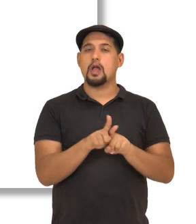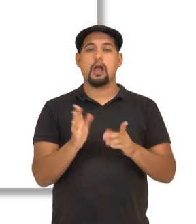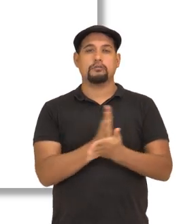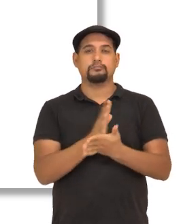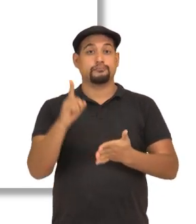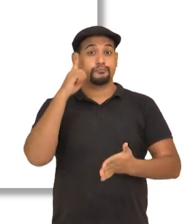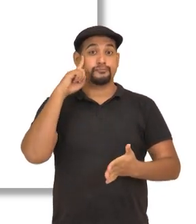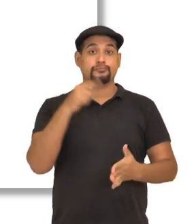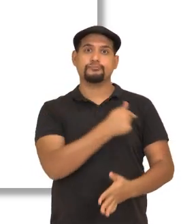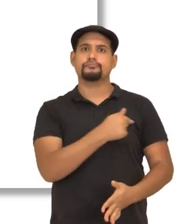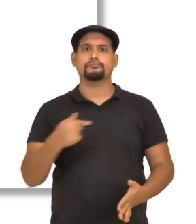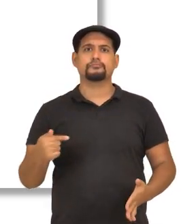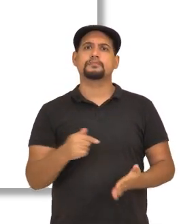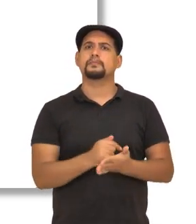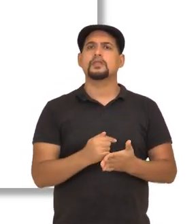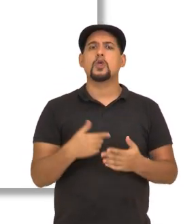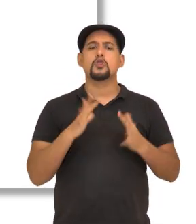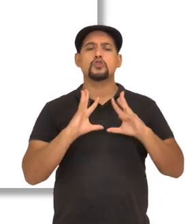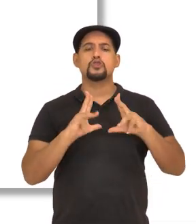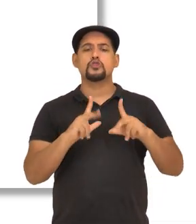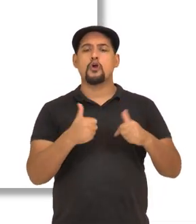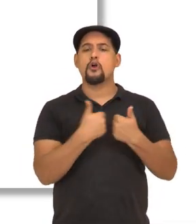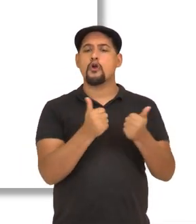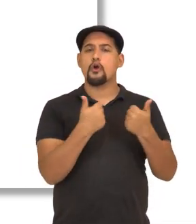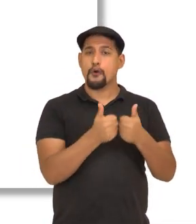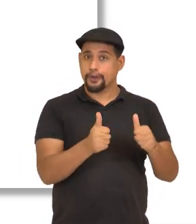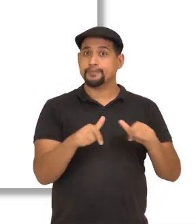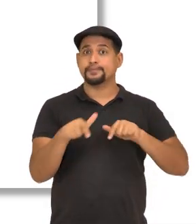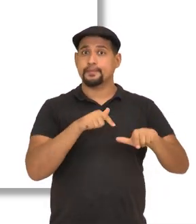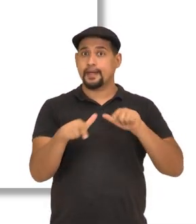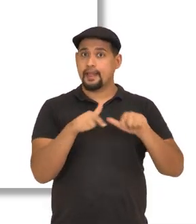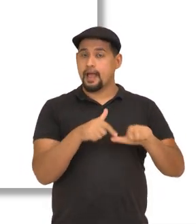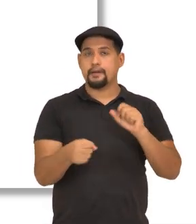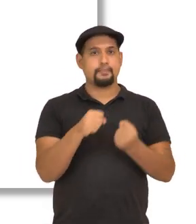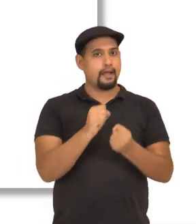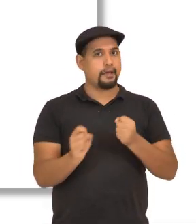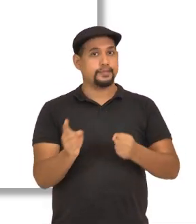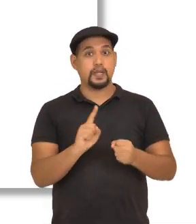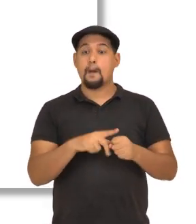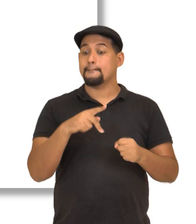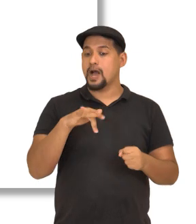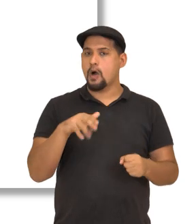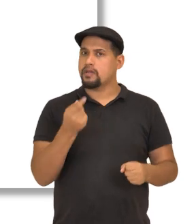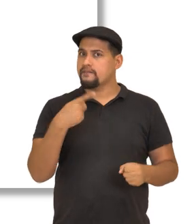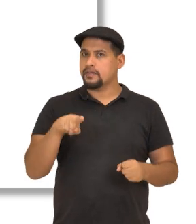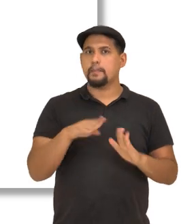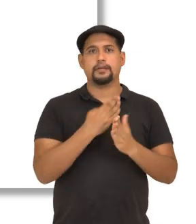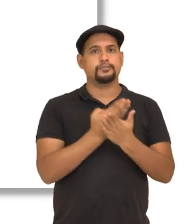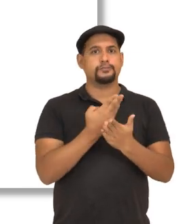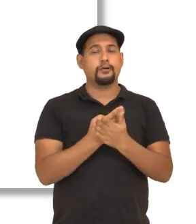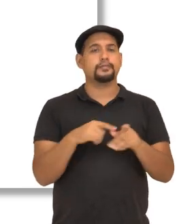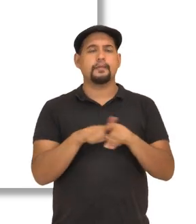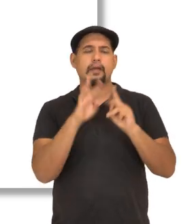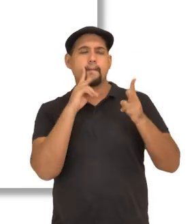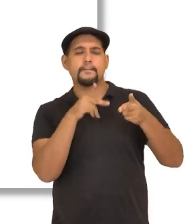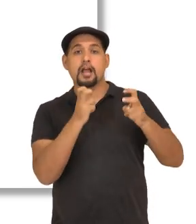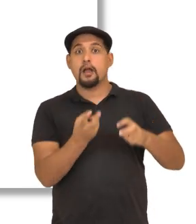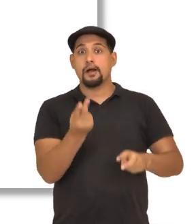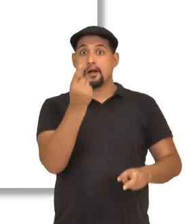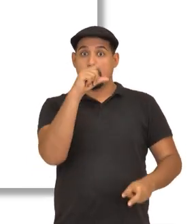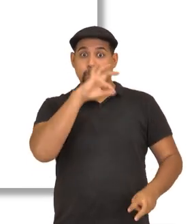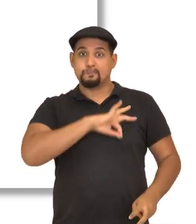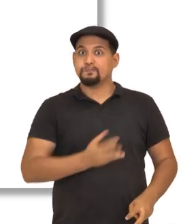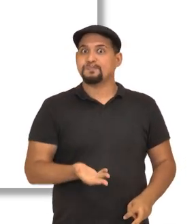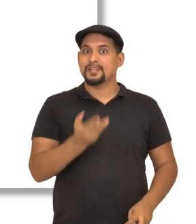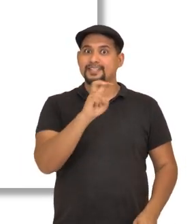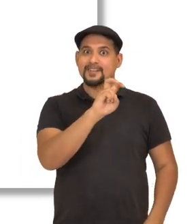dias da semana, todos irem de ônibus ao invés de carro, os pais para o trabalho e Paula para a escola, e viram que assim